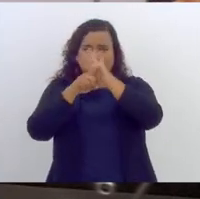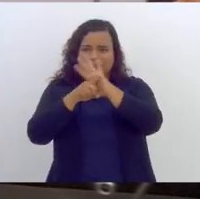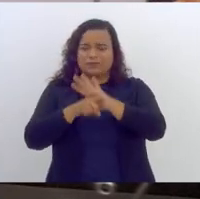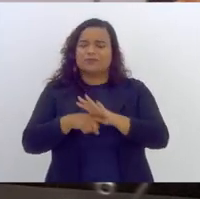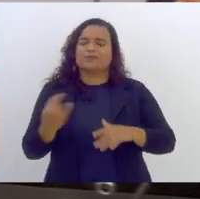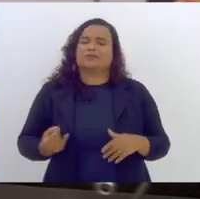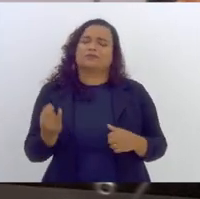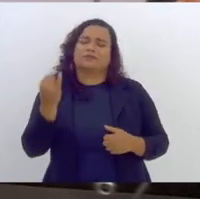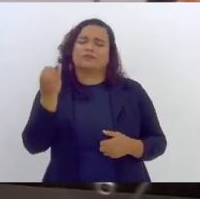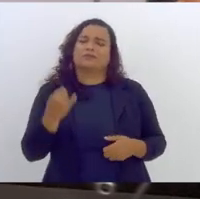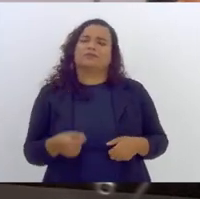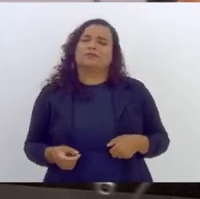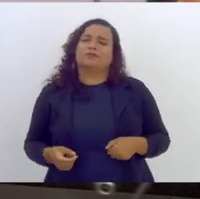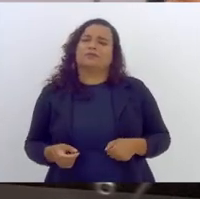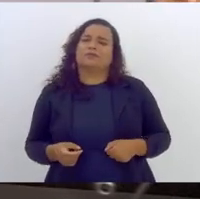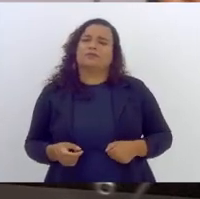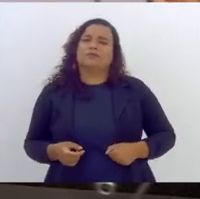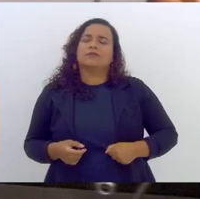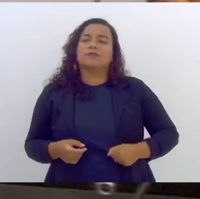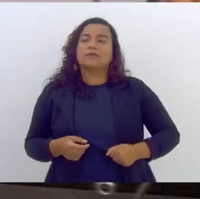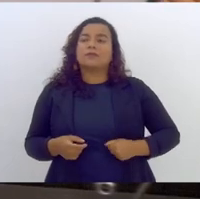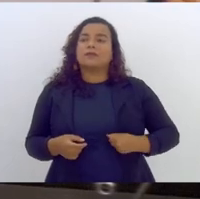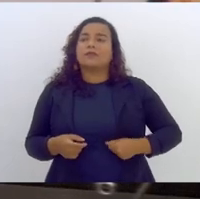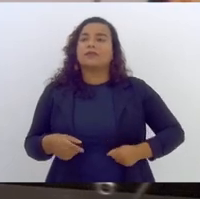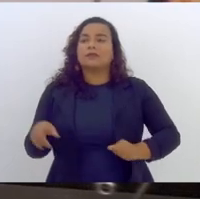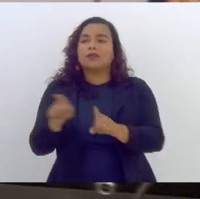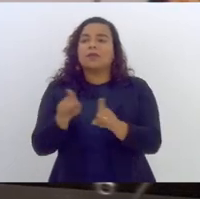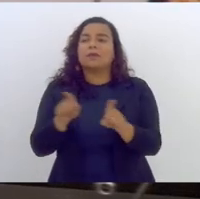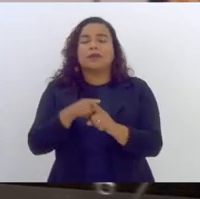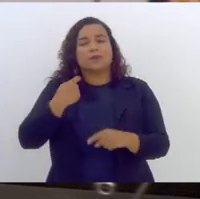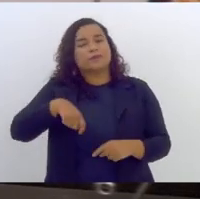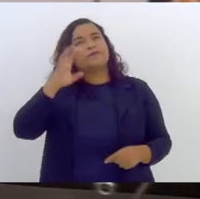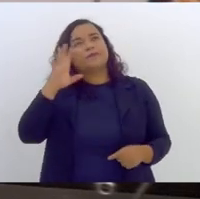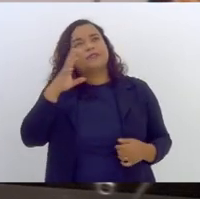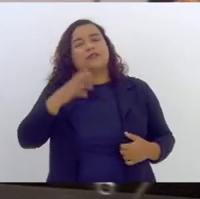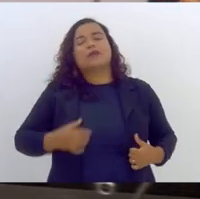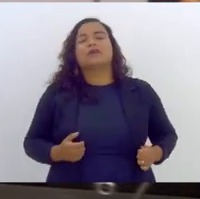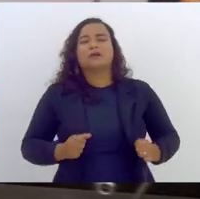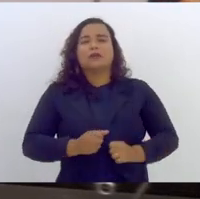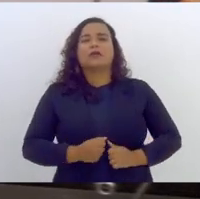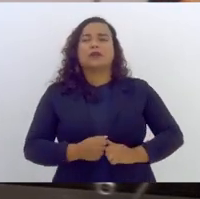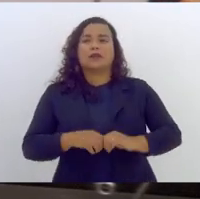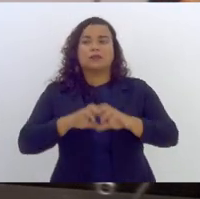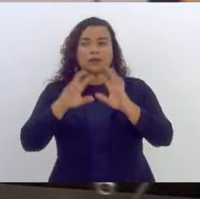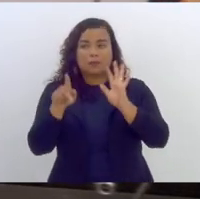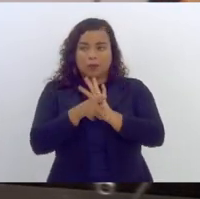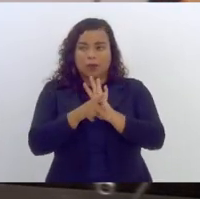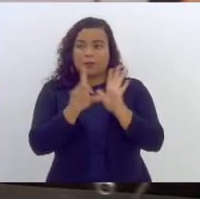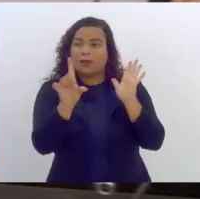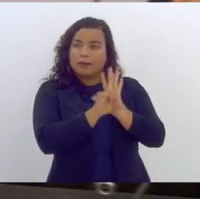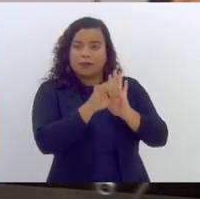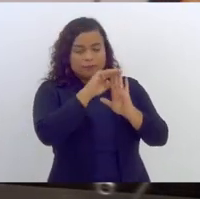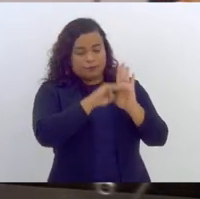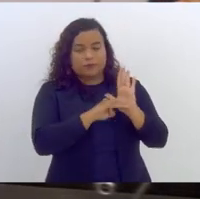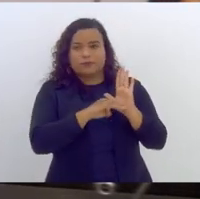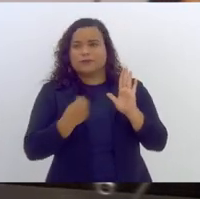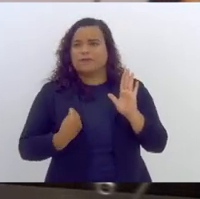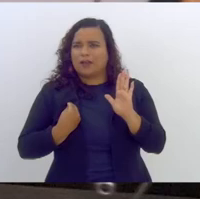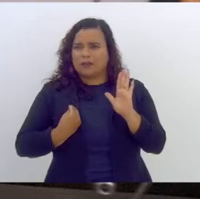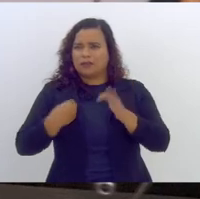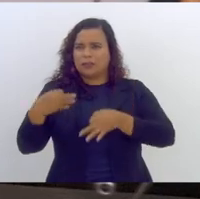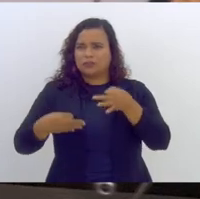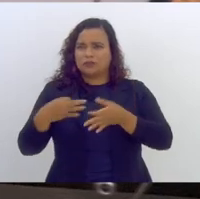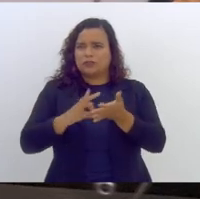não é também a luz não é da improbidade administrativa da validade jurídica